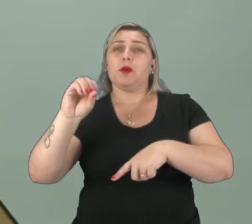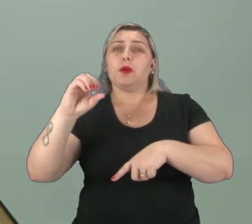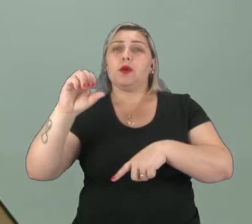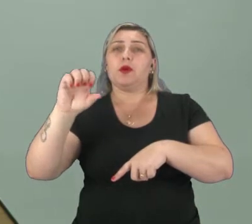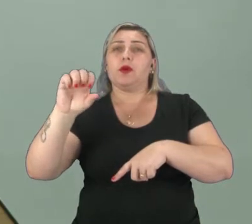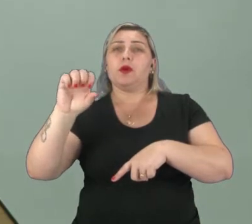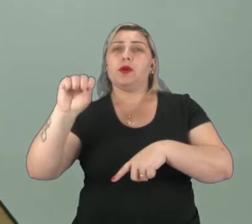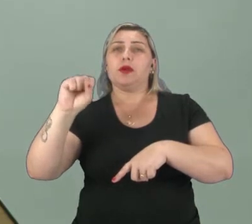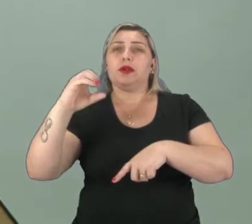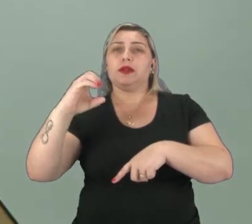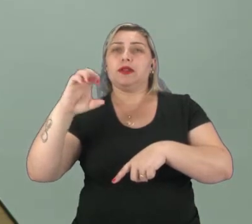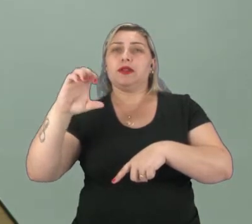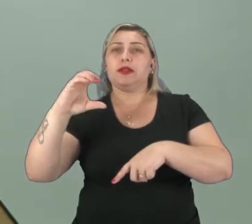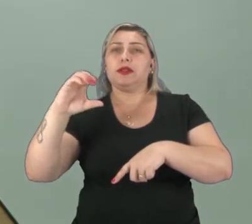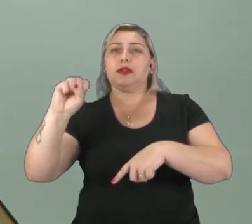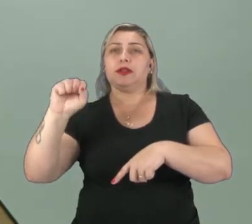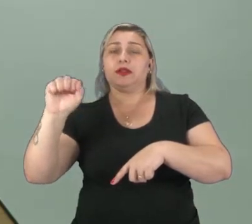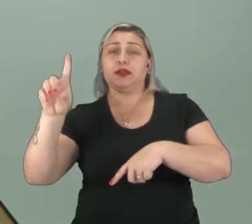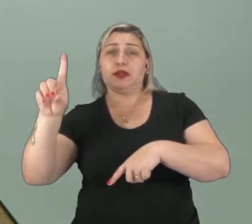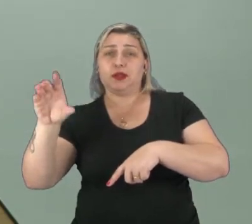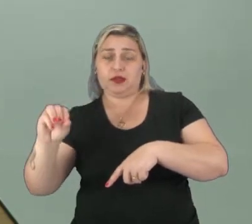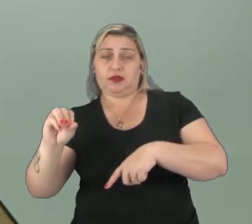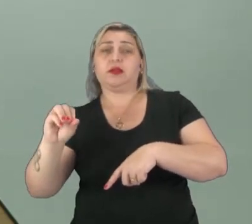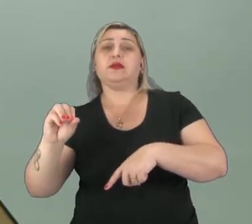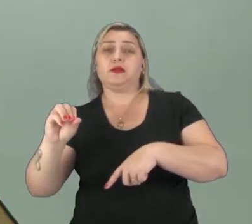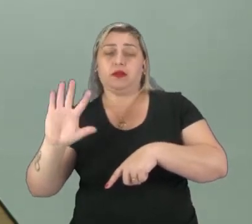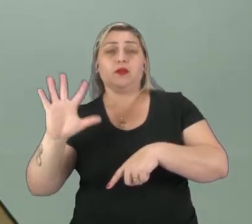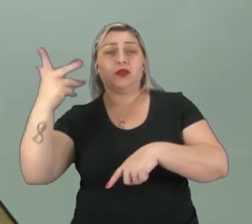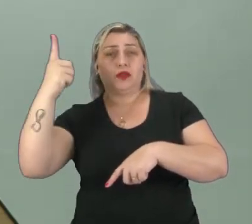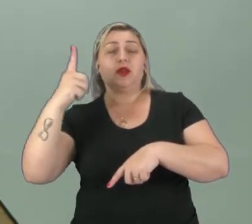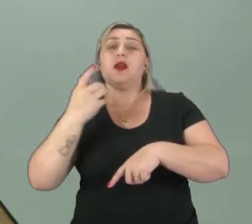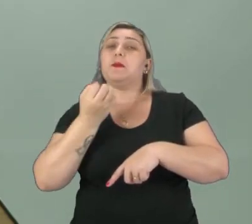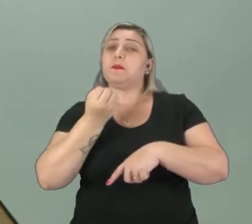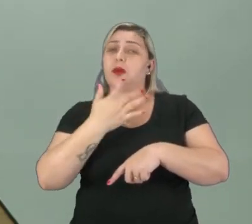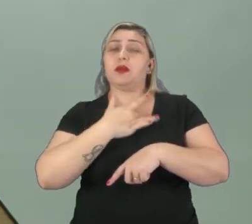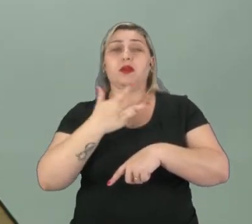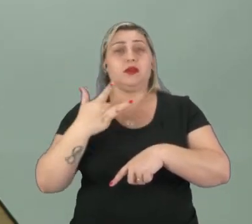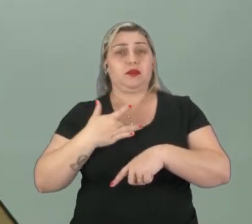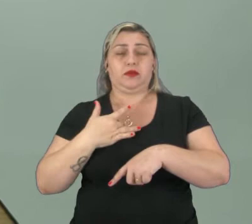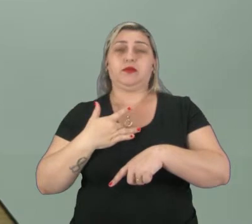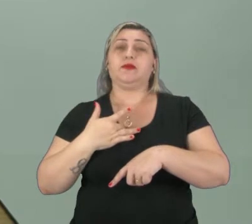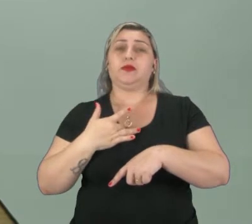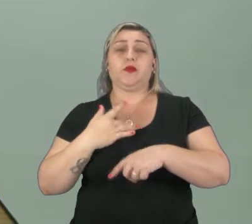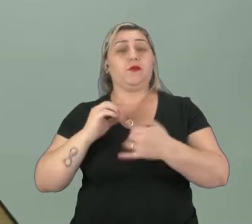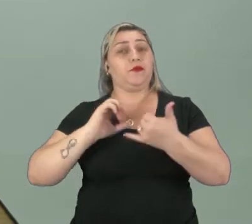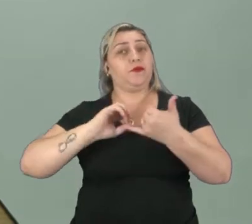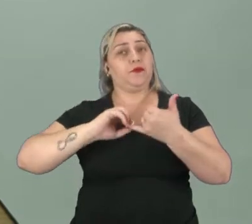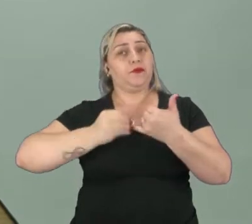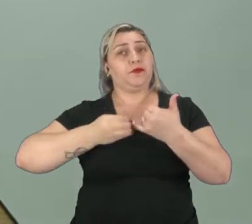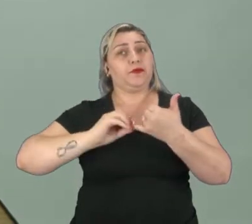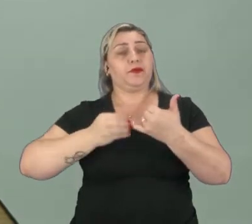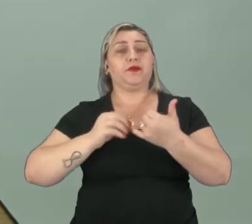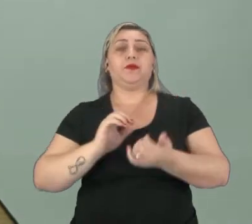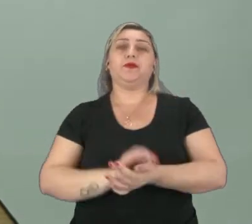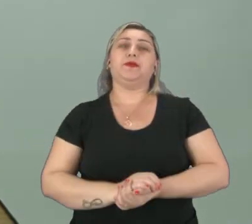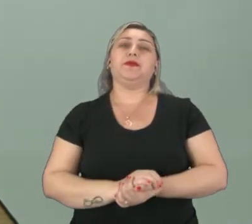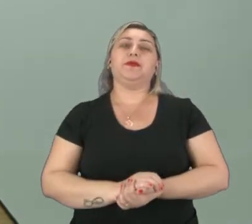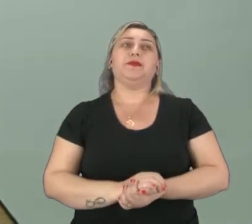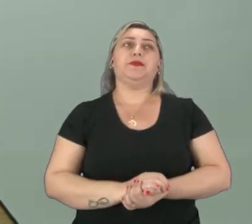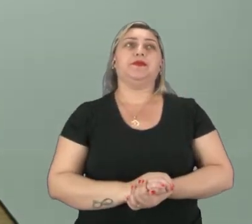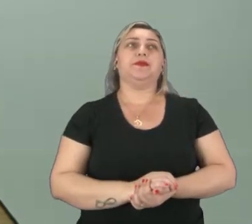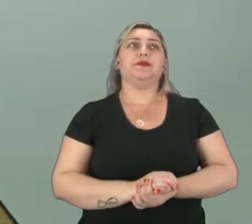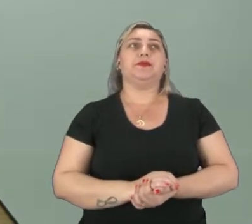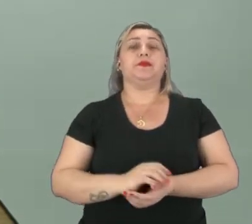foi. E mais saudável ele se torna. Assim como o feijão, né?